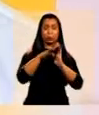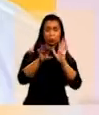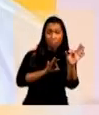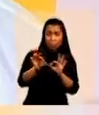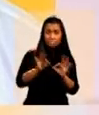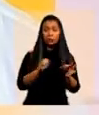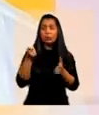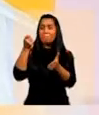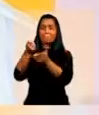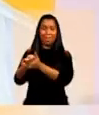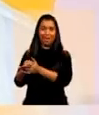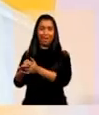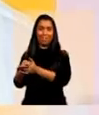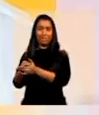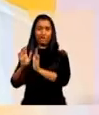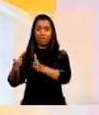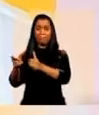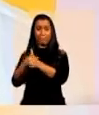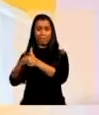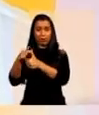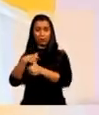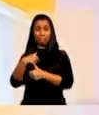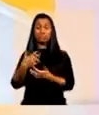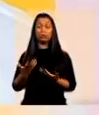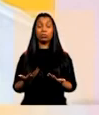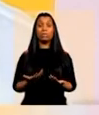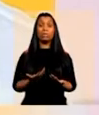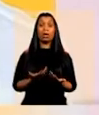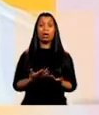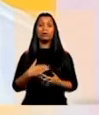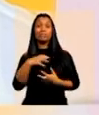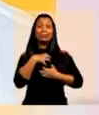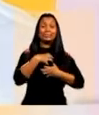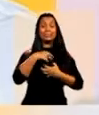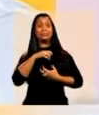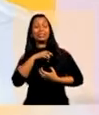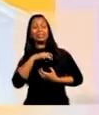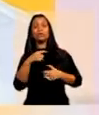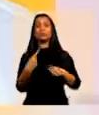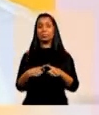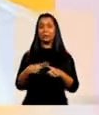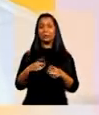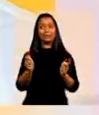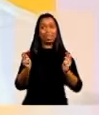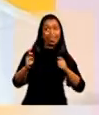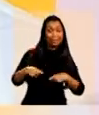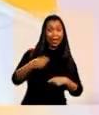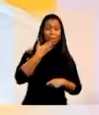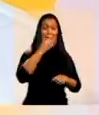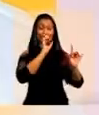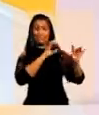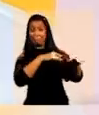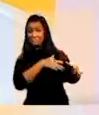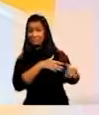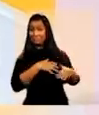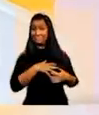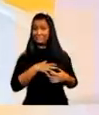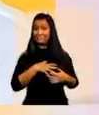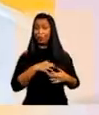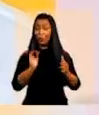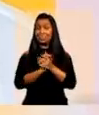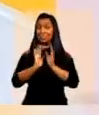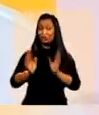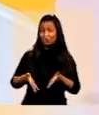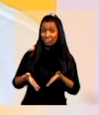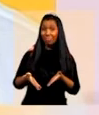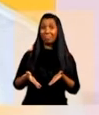os meus projetos pagavam as minhas contas. Perfeito. Eu ainda fiquei com certo receio por, poxa, será que se eu pedir demissão, eu já